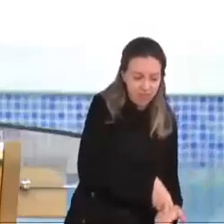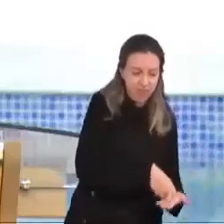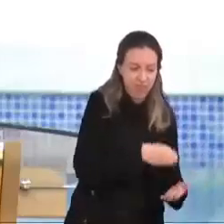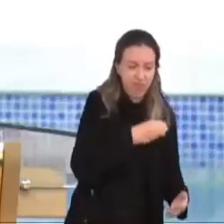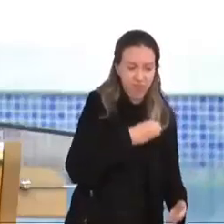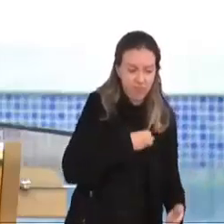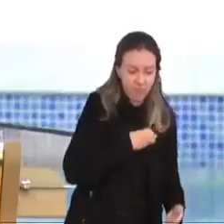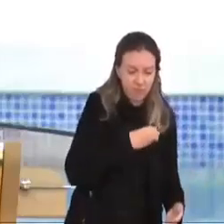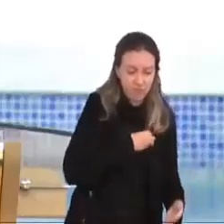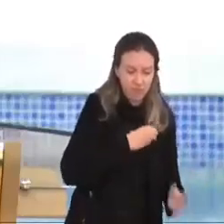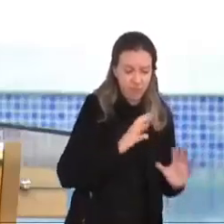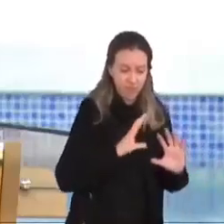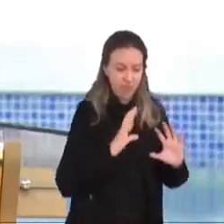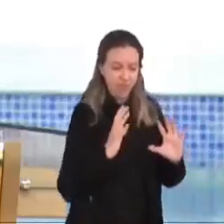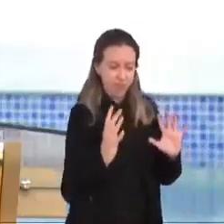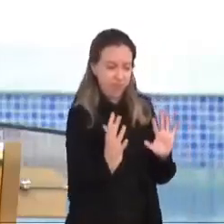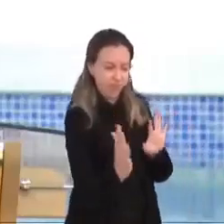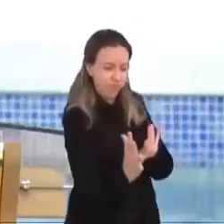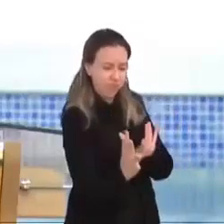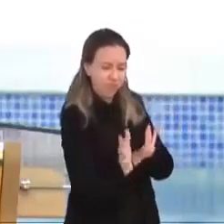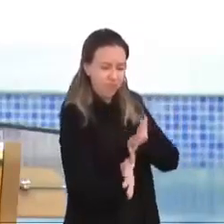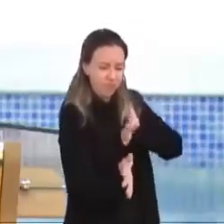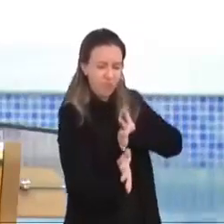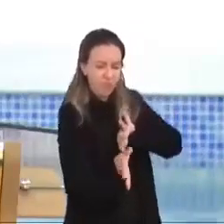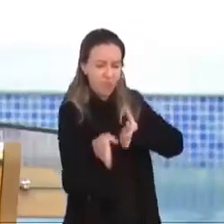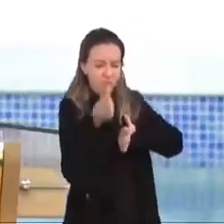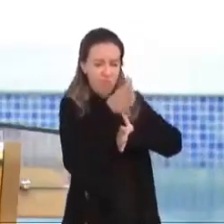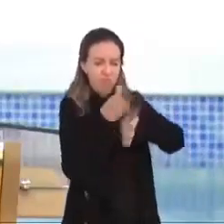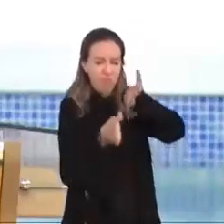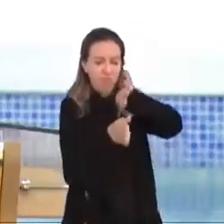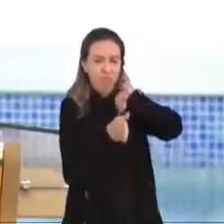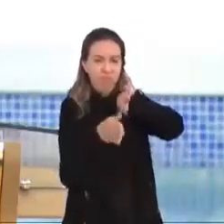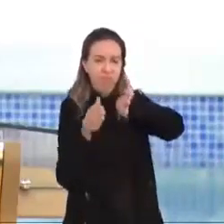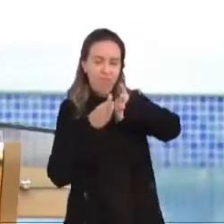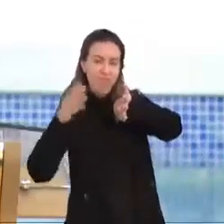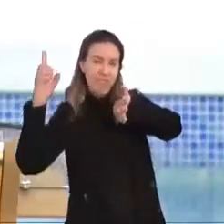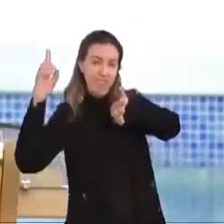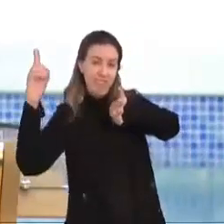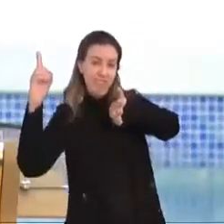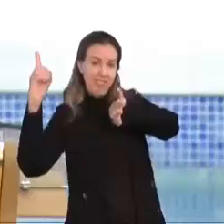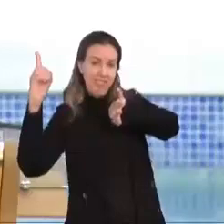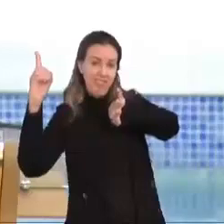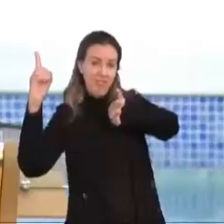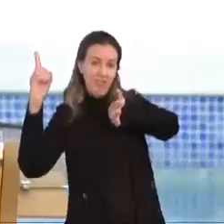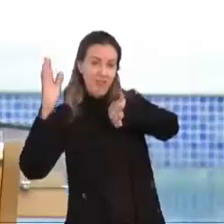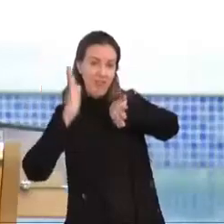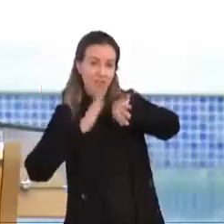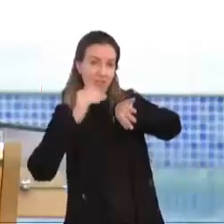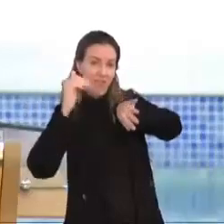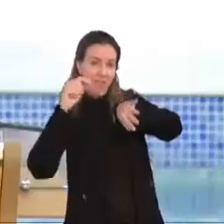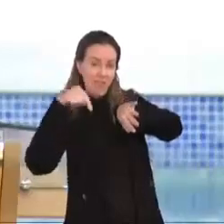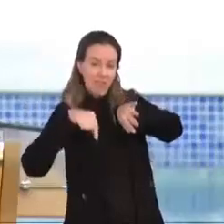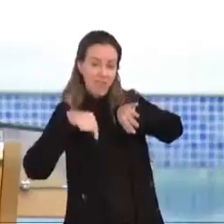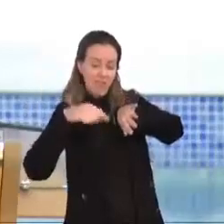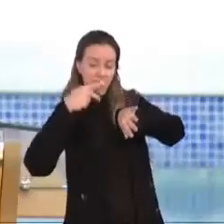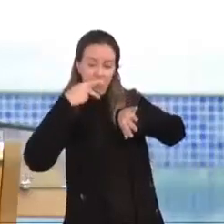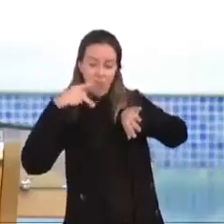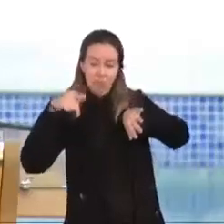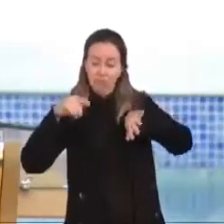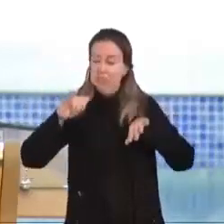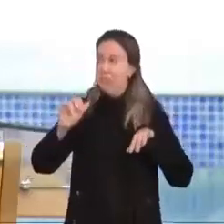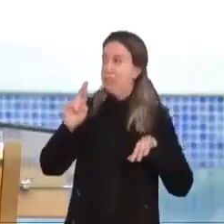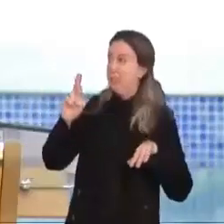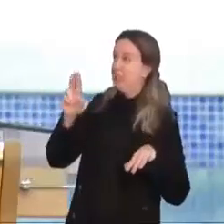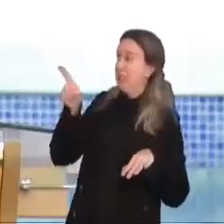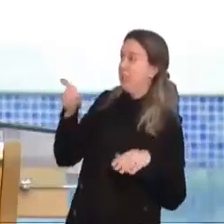corrige mais a um povo. A Bíblia, por exemplo, diz que Deus corrige a quem Ele ama. Então,